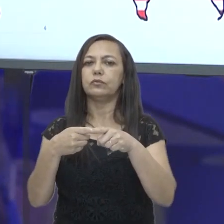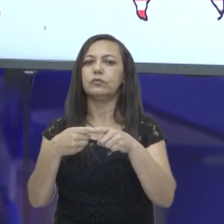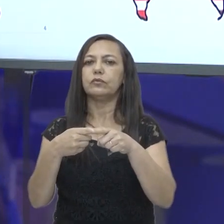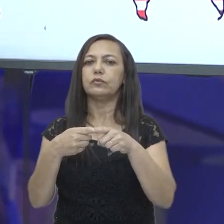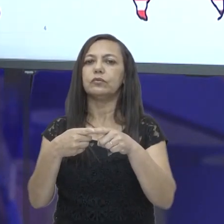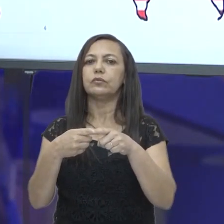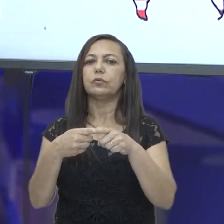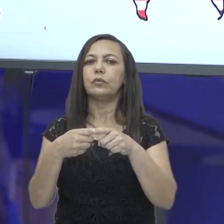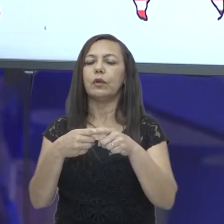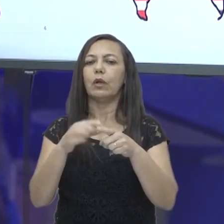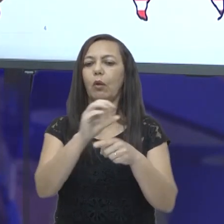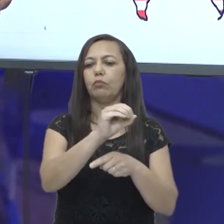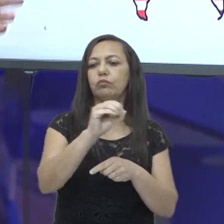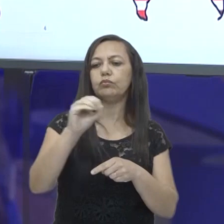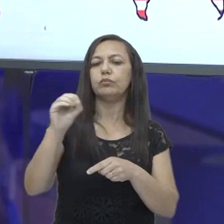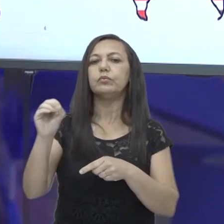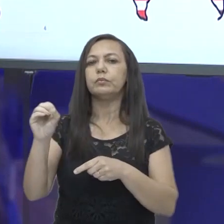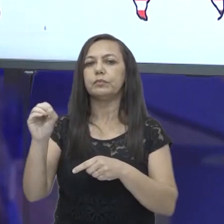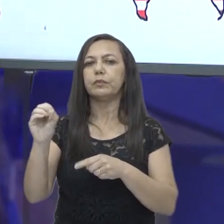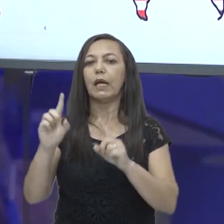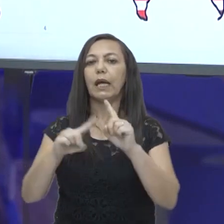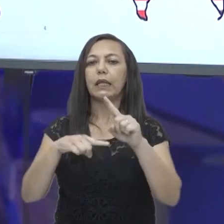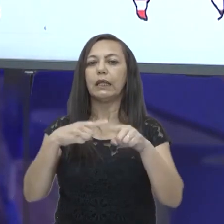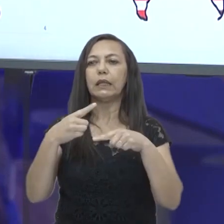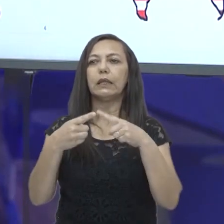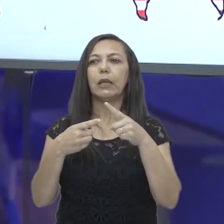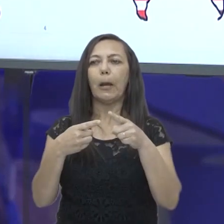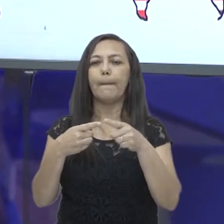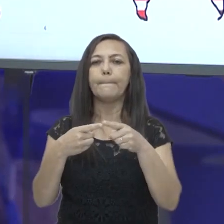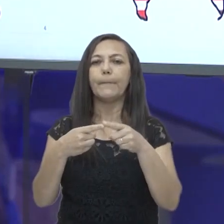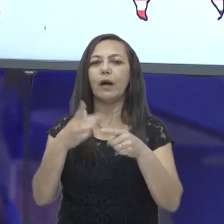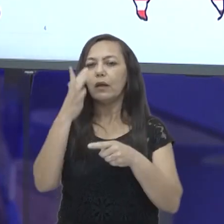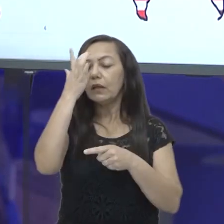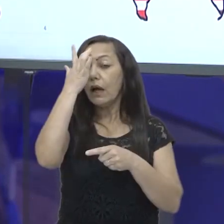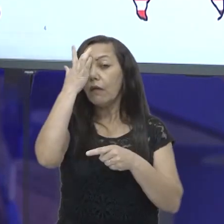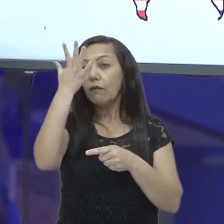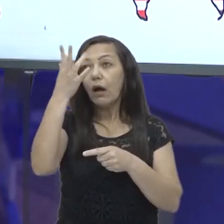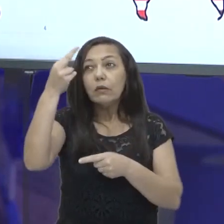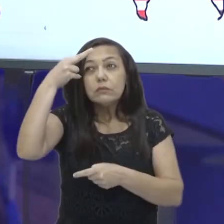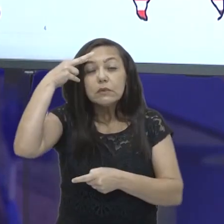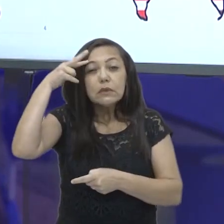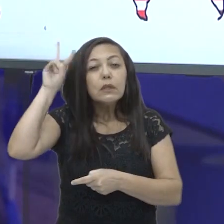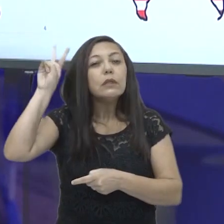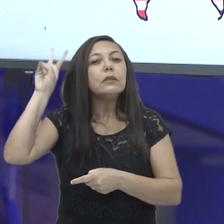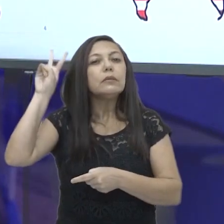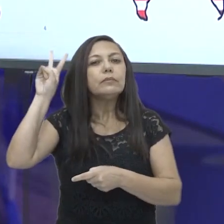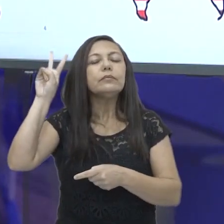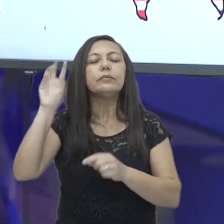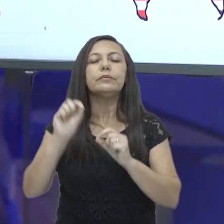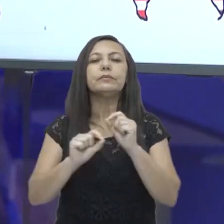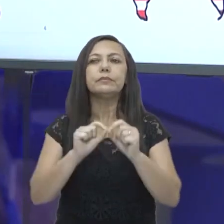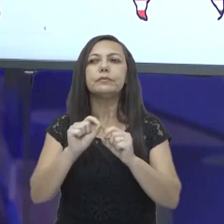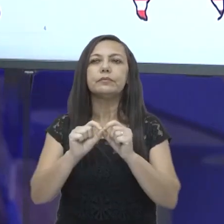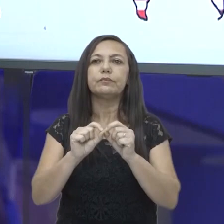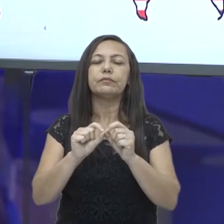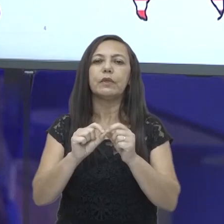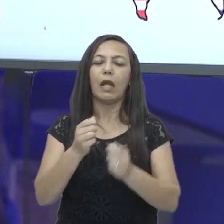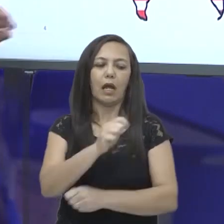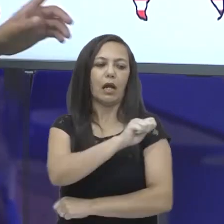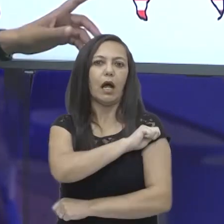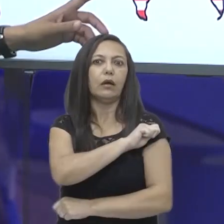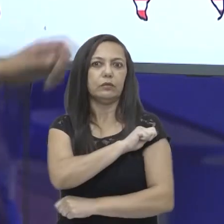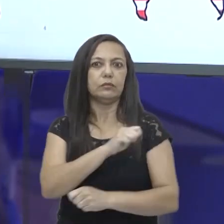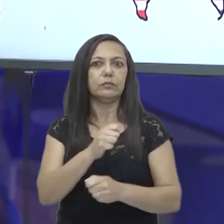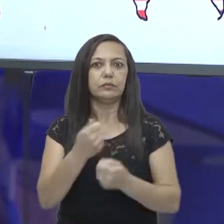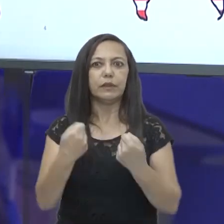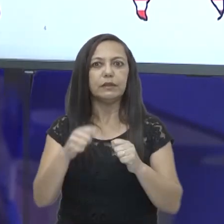o oeste, ok? E em seguida, para ficarmos mais fácil na nossa lembrança, na nossa memória, como estudante que é muita